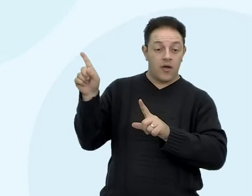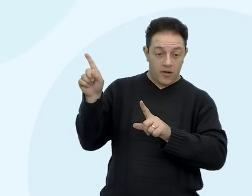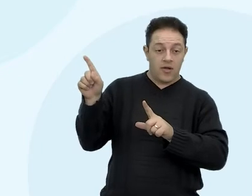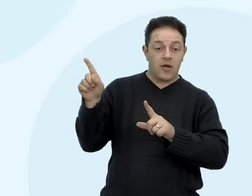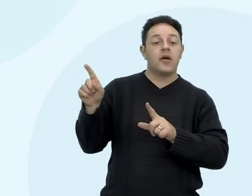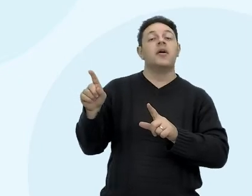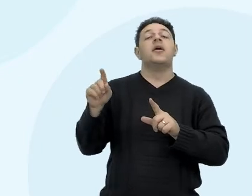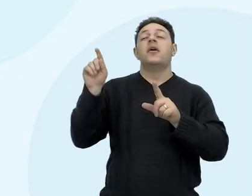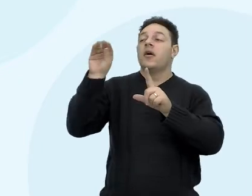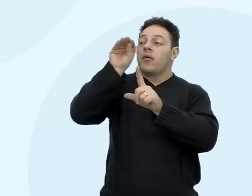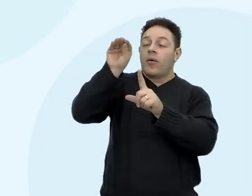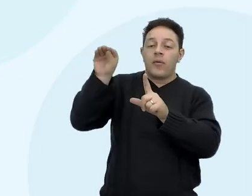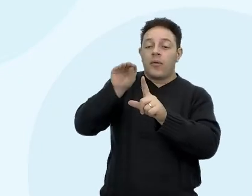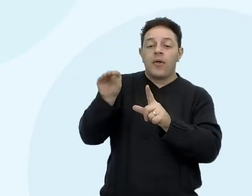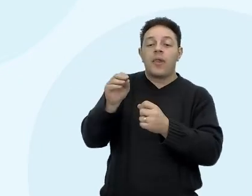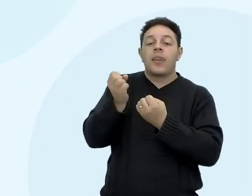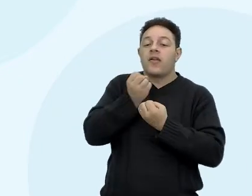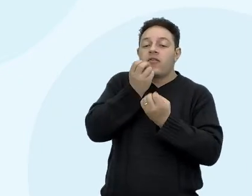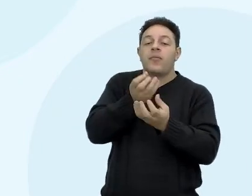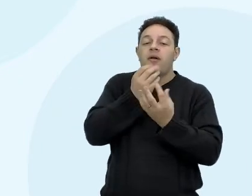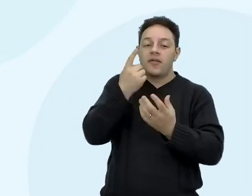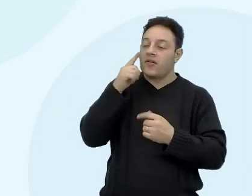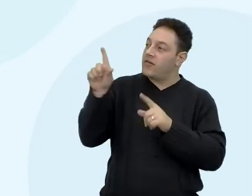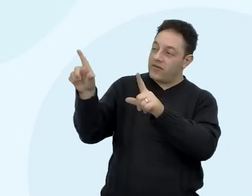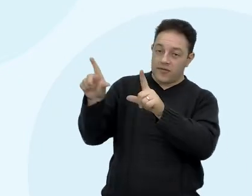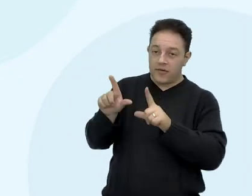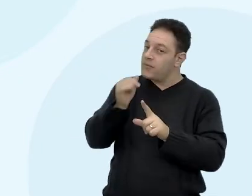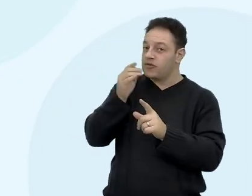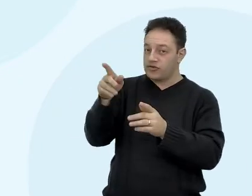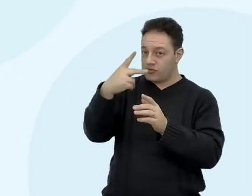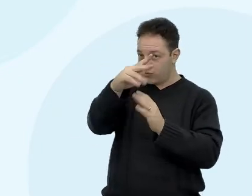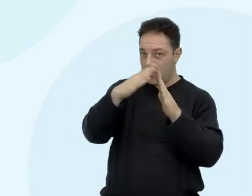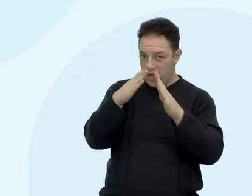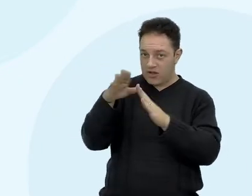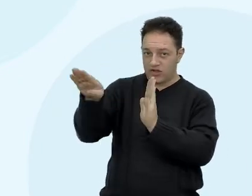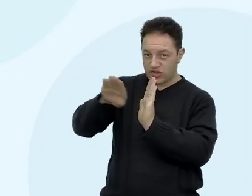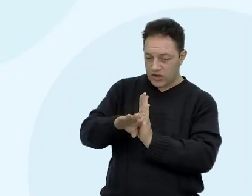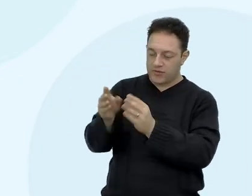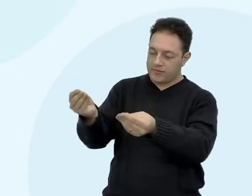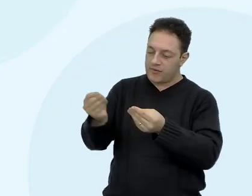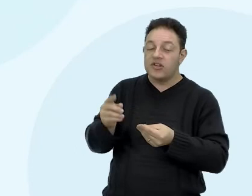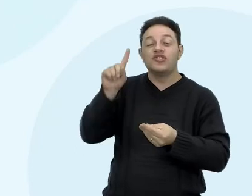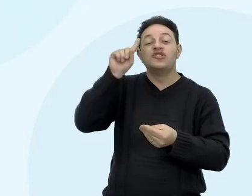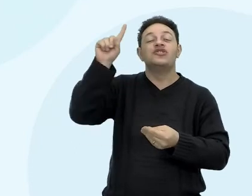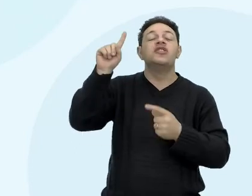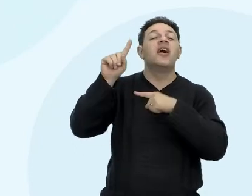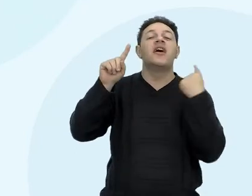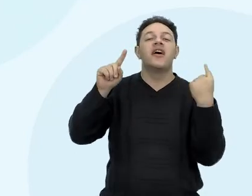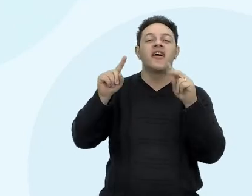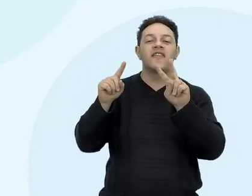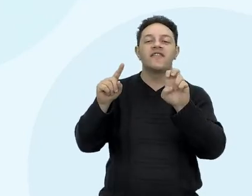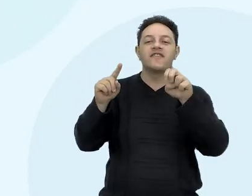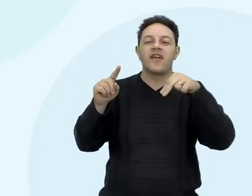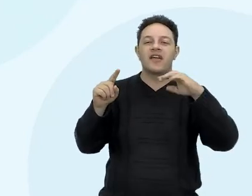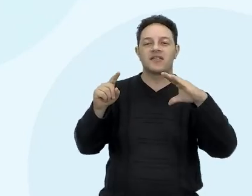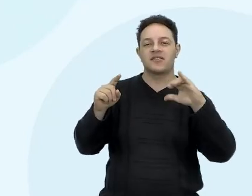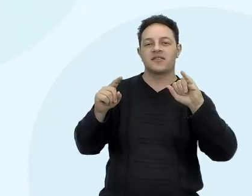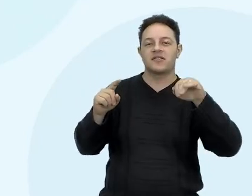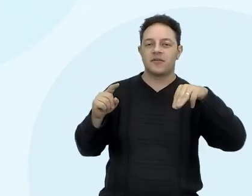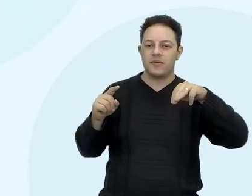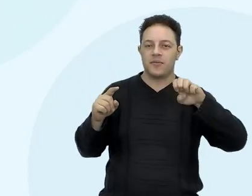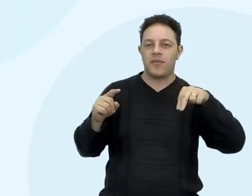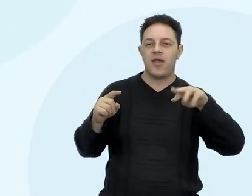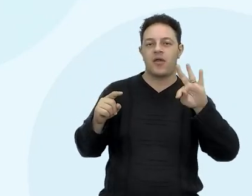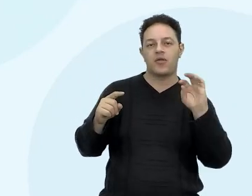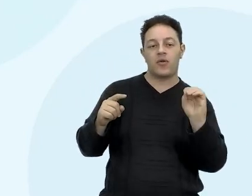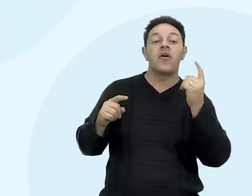primeiras informações quando a conta aparece para nós. Primeiro é a data de vencimento. Obrigatoriamente a gente tem que saber